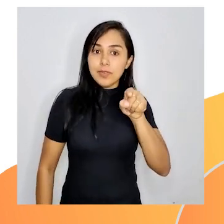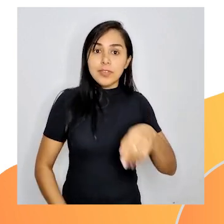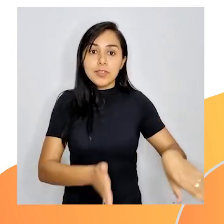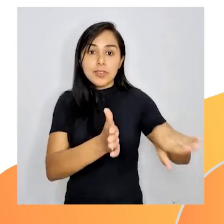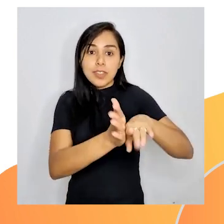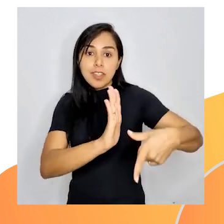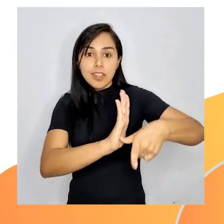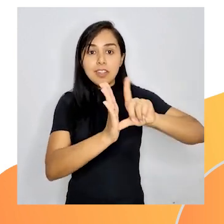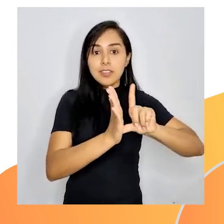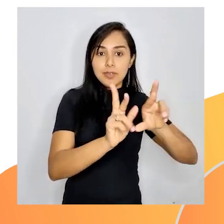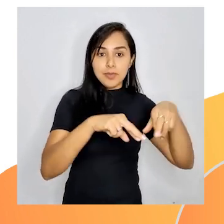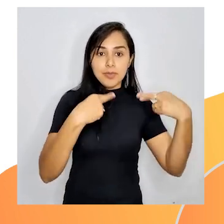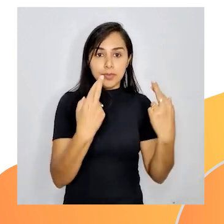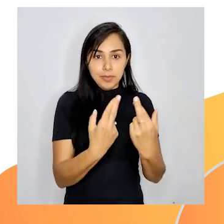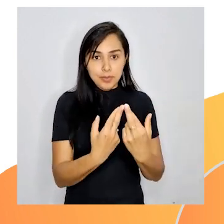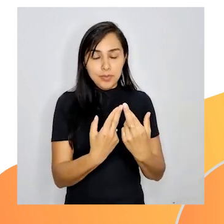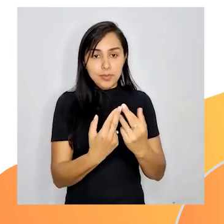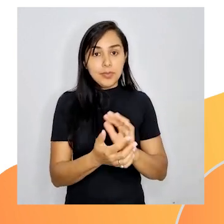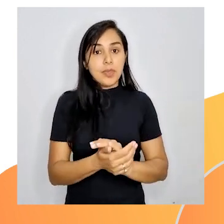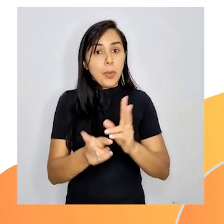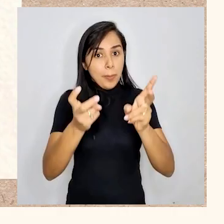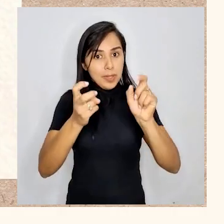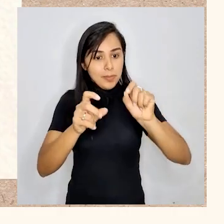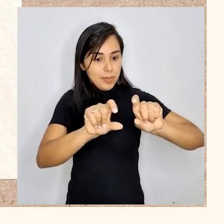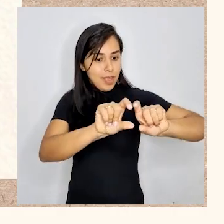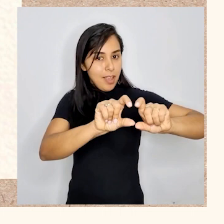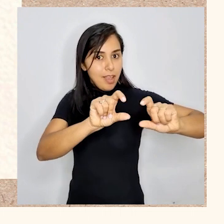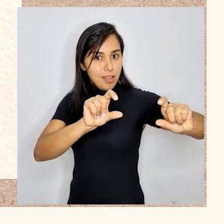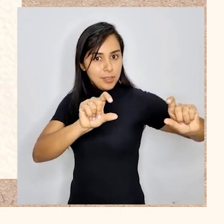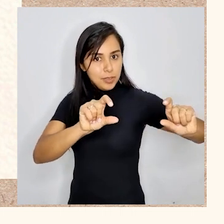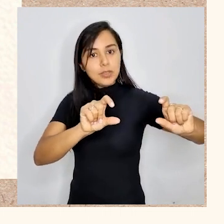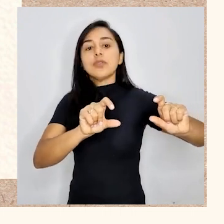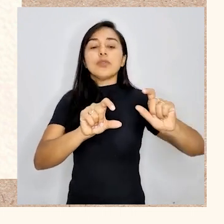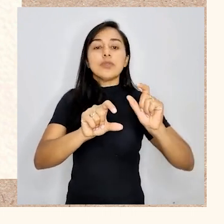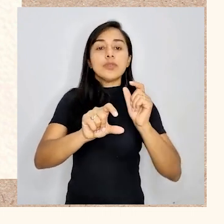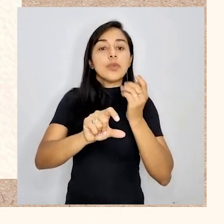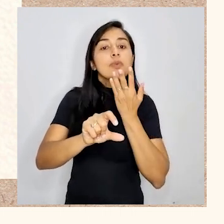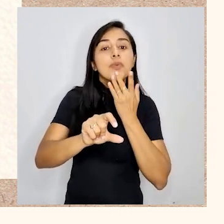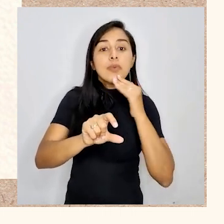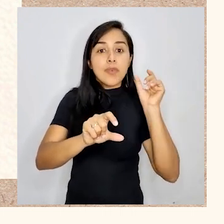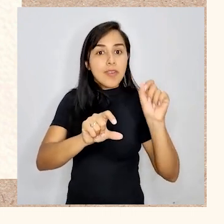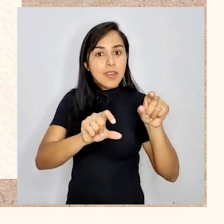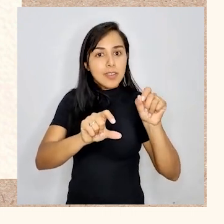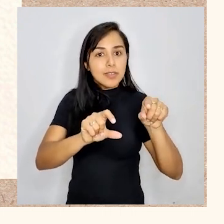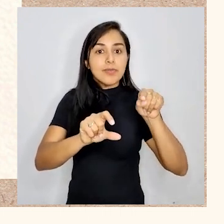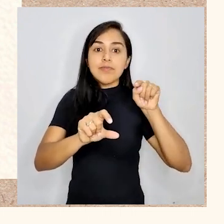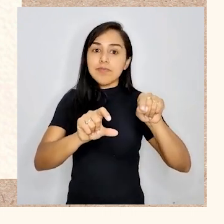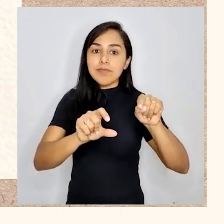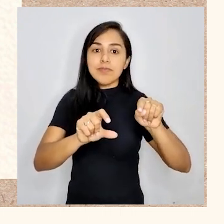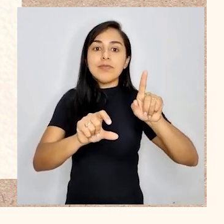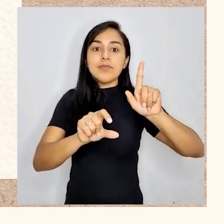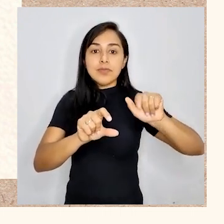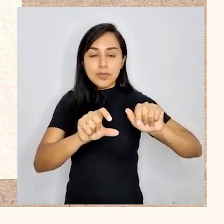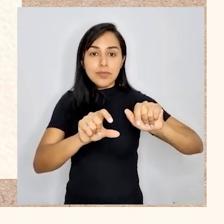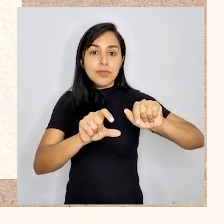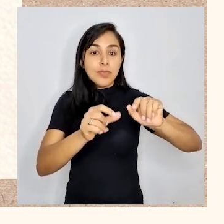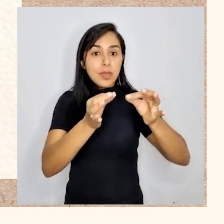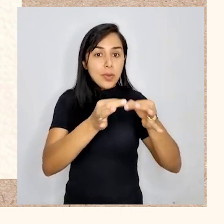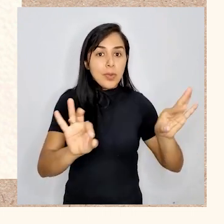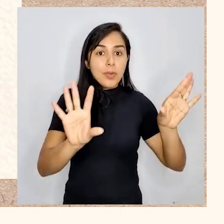reunião. Então, toda essa oração que está destacada em azul, a gente classifica como oração